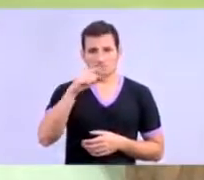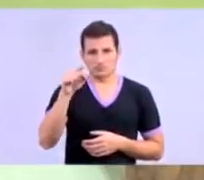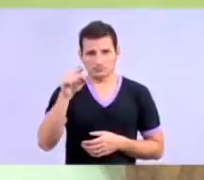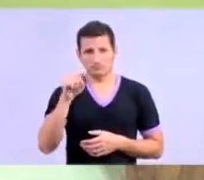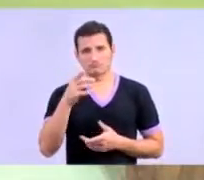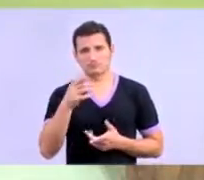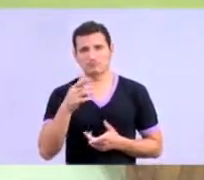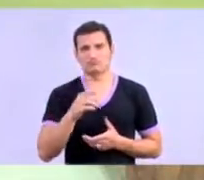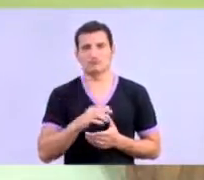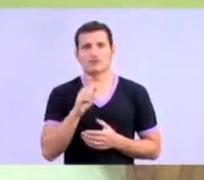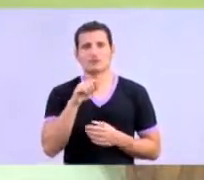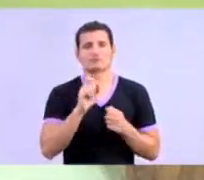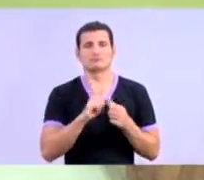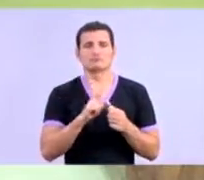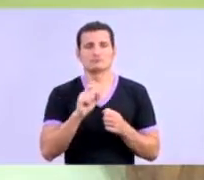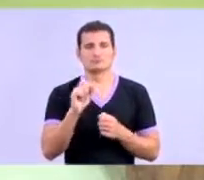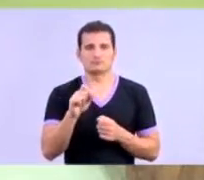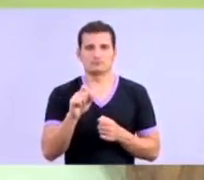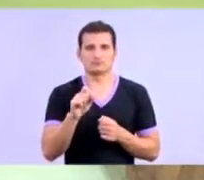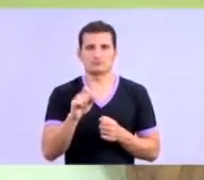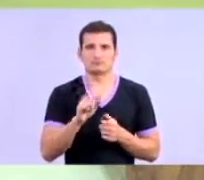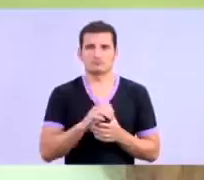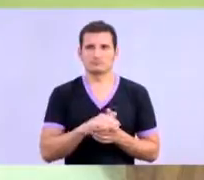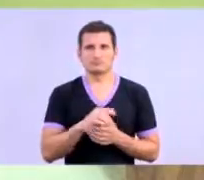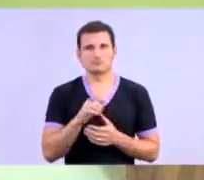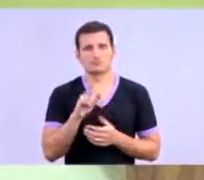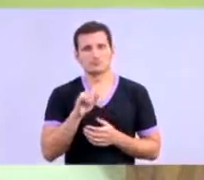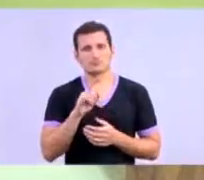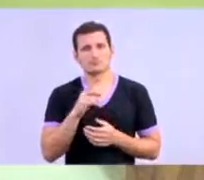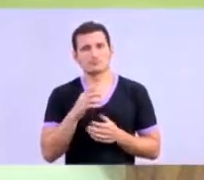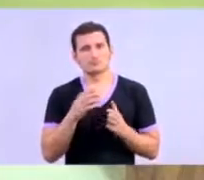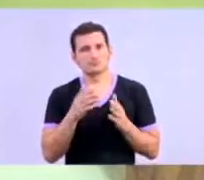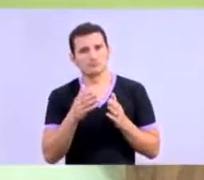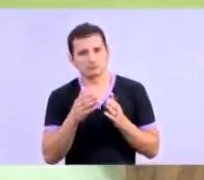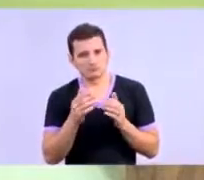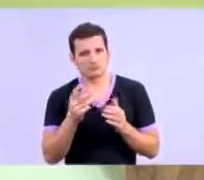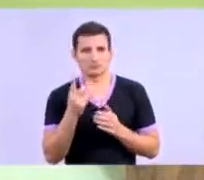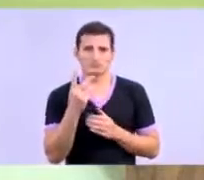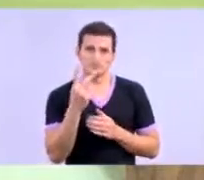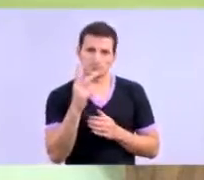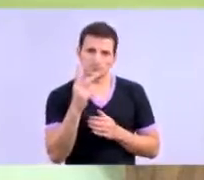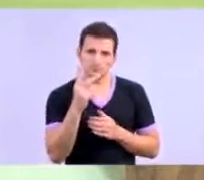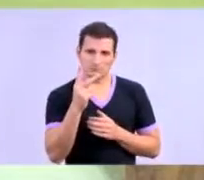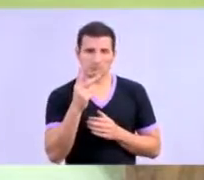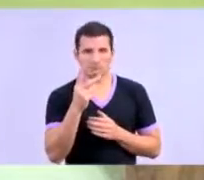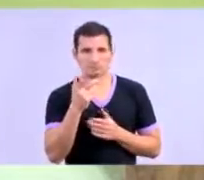mesma forma. O que ela vai fazer? Ela vai pedir as suas credenciais para poder, então,